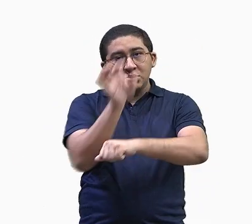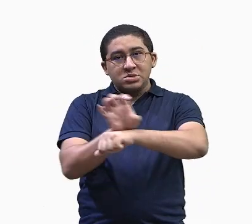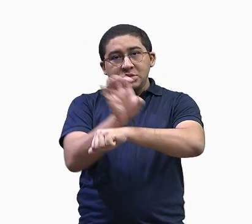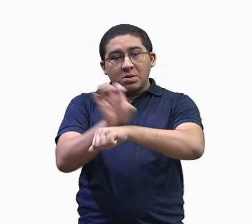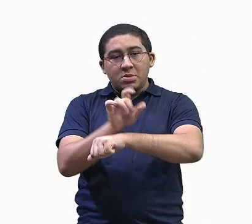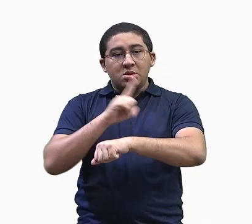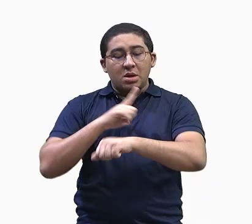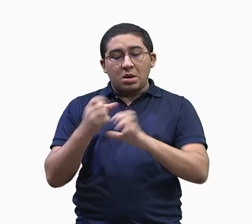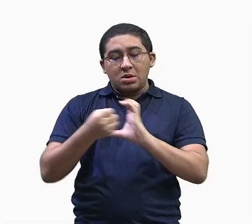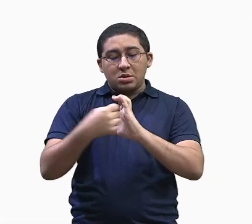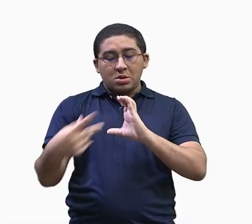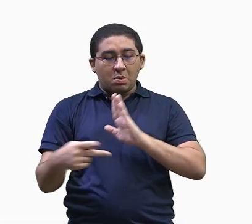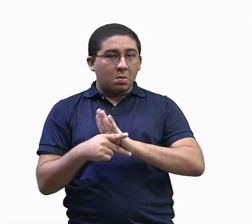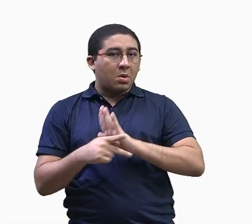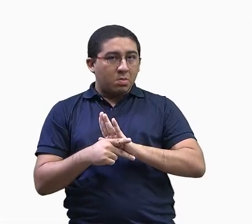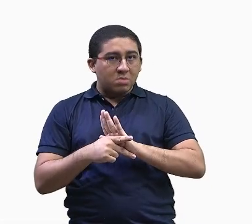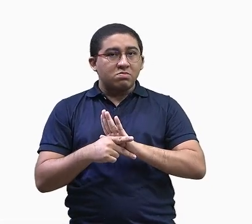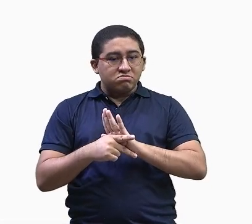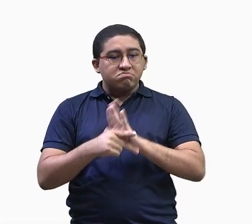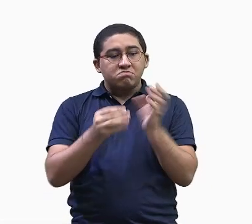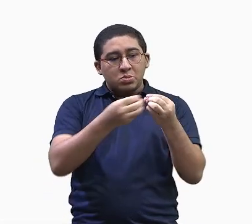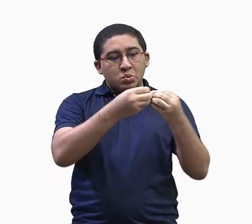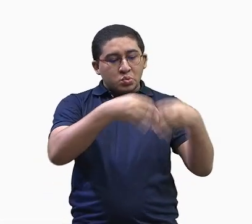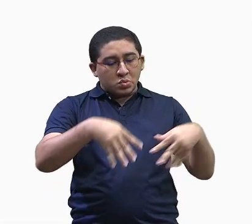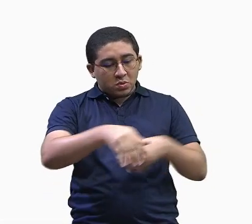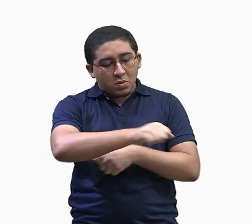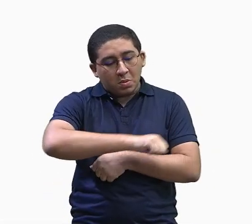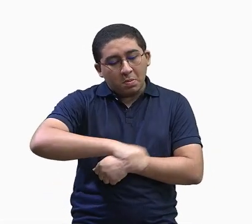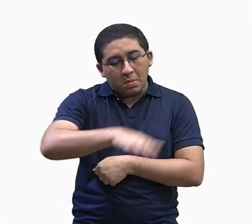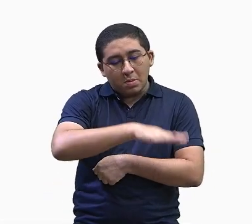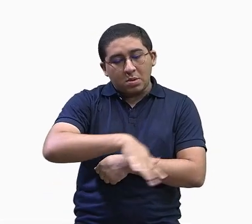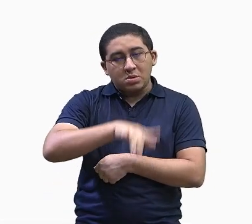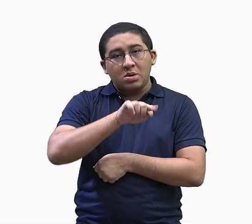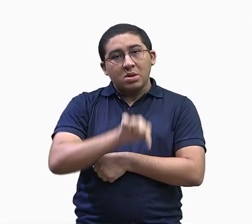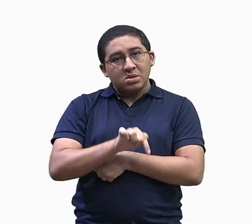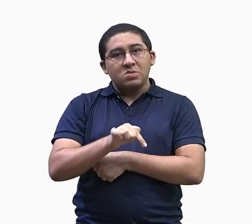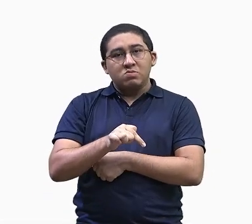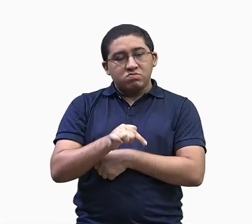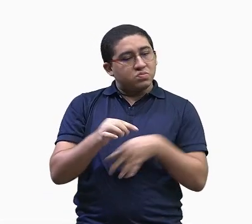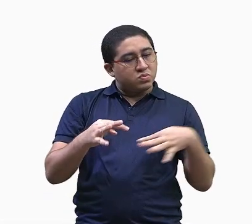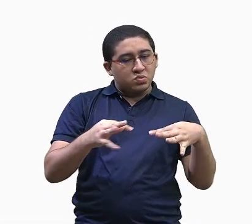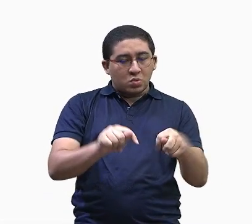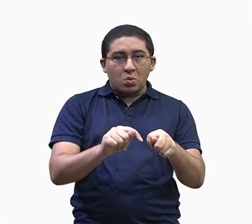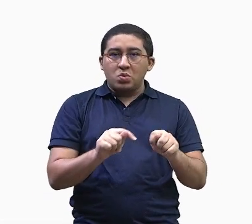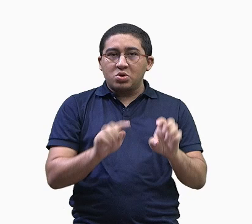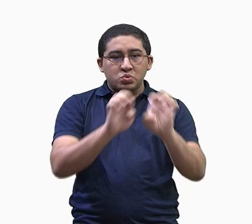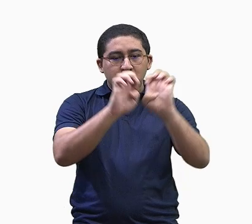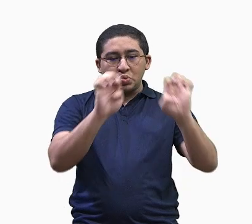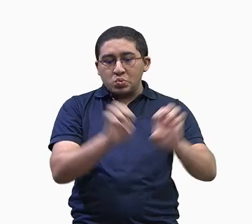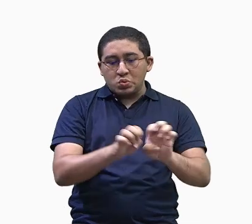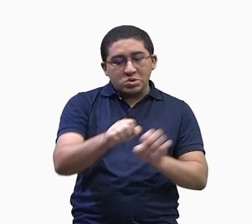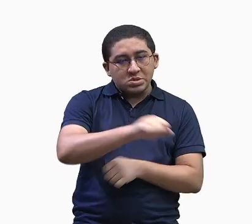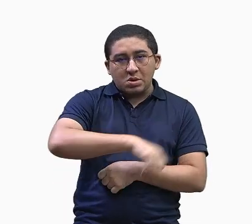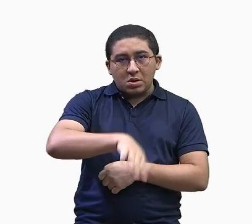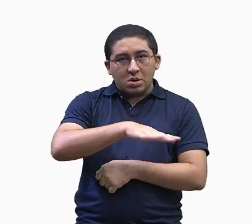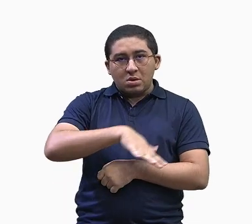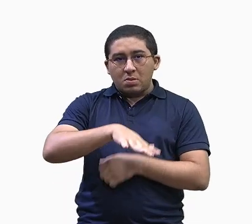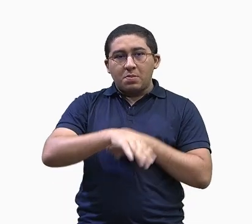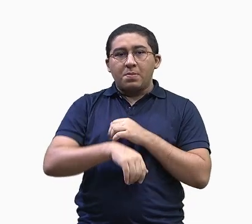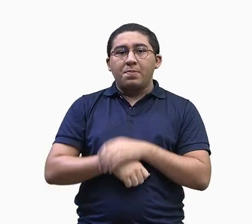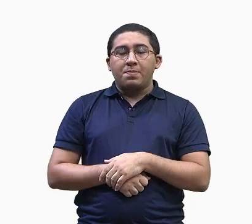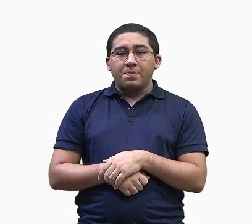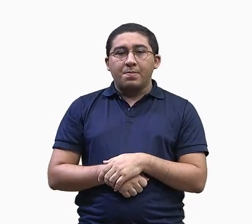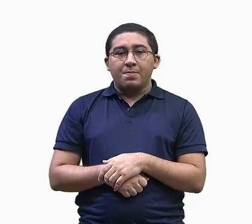ambientais elevados para aquele ecossistema de uma forma geral, né?